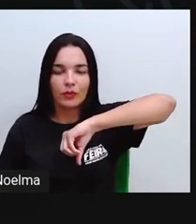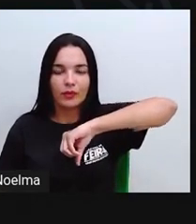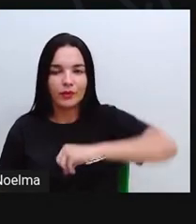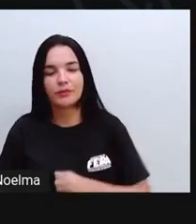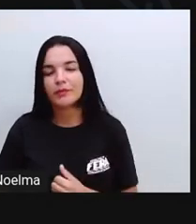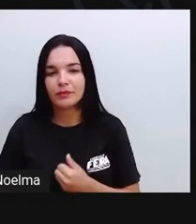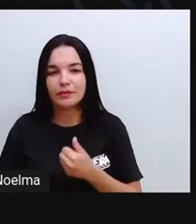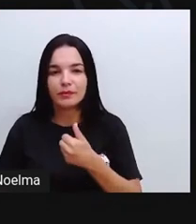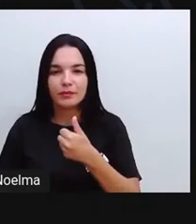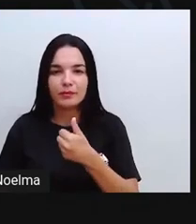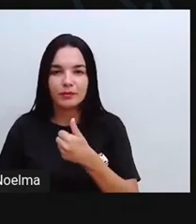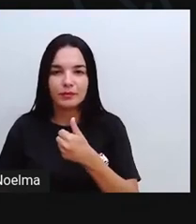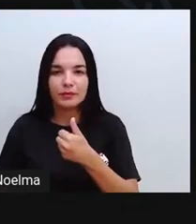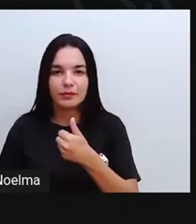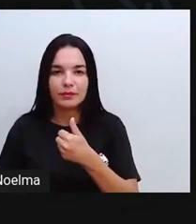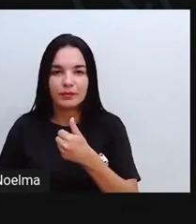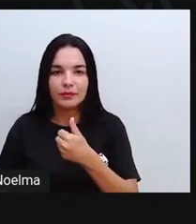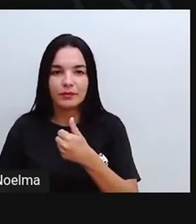nove,